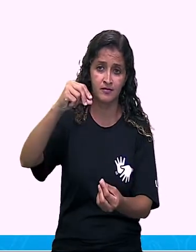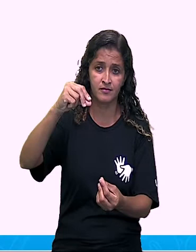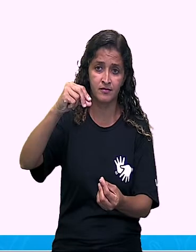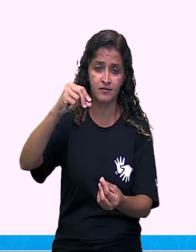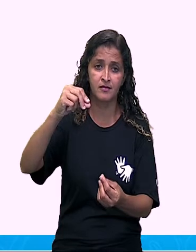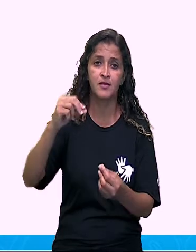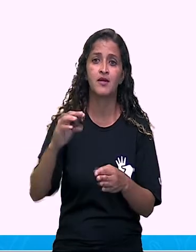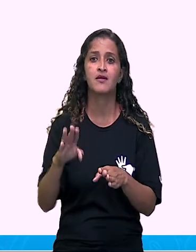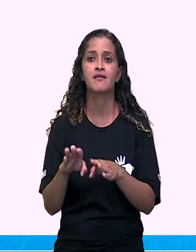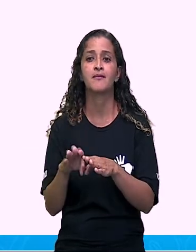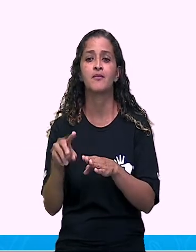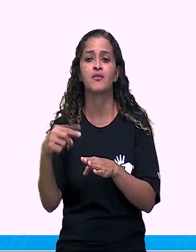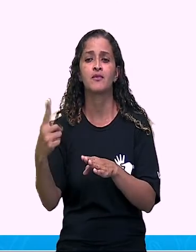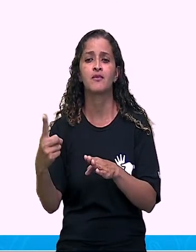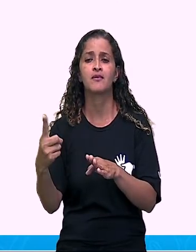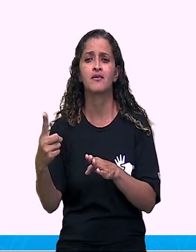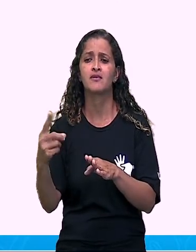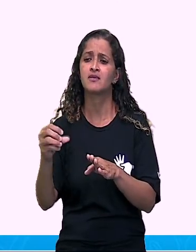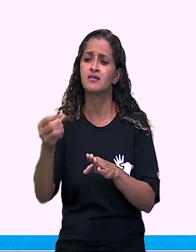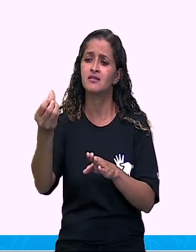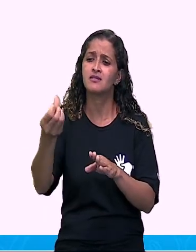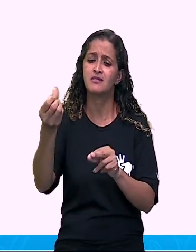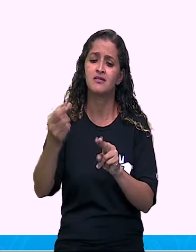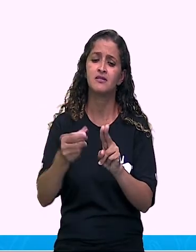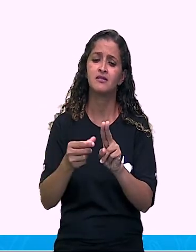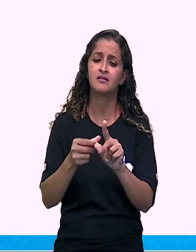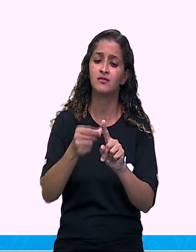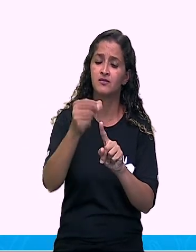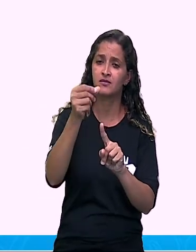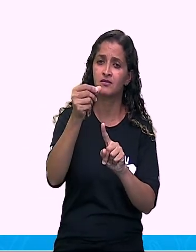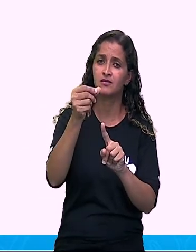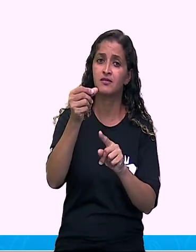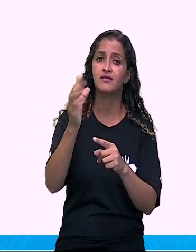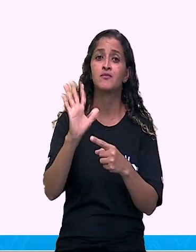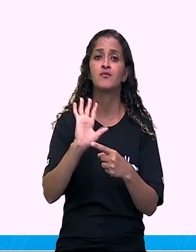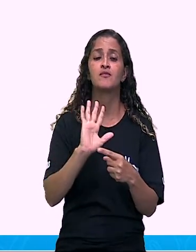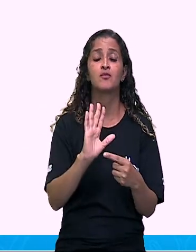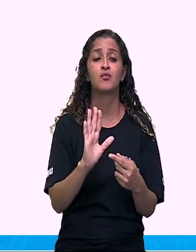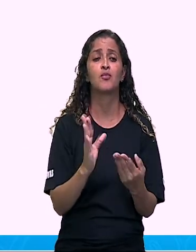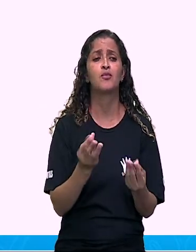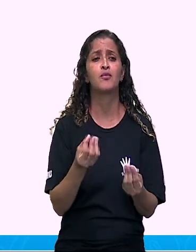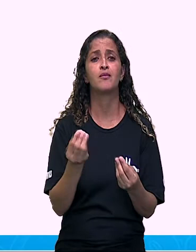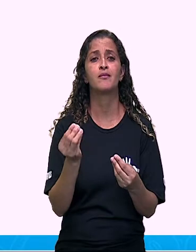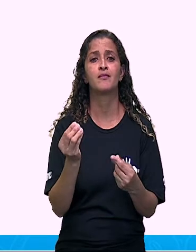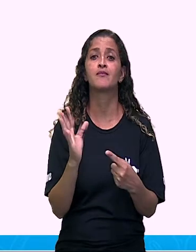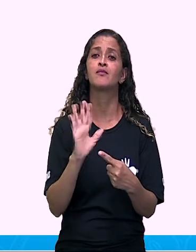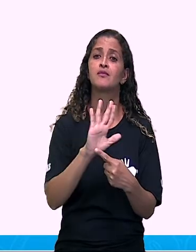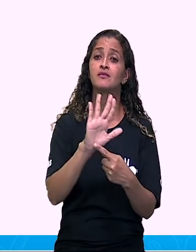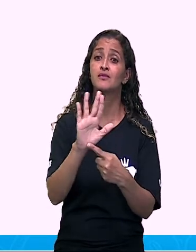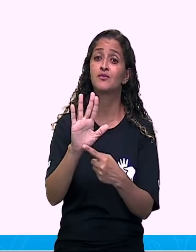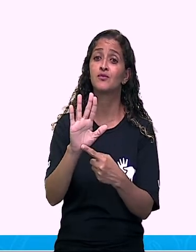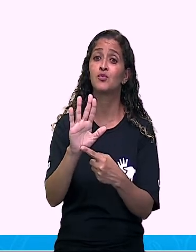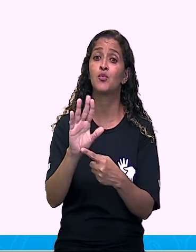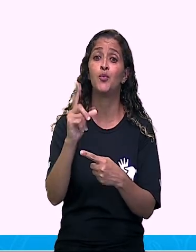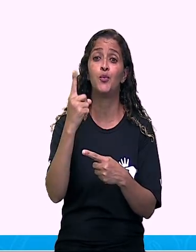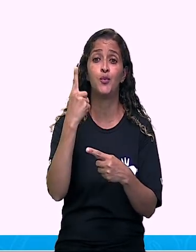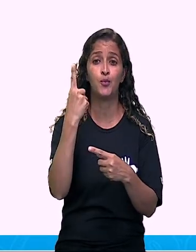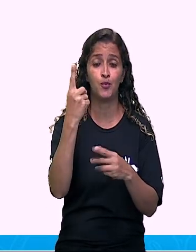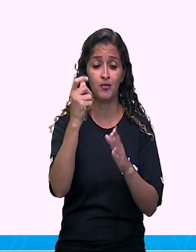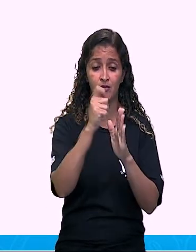6 unidades. E sempre representando com apenas um algarismo.